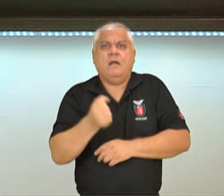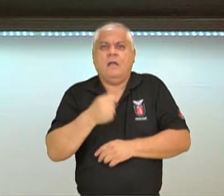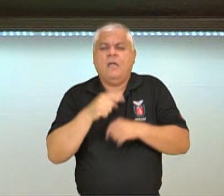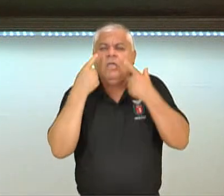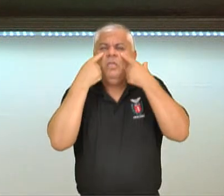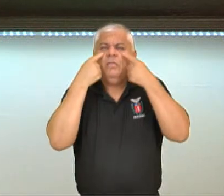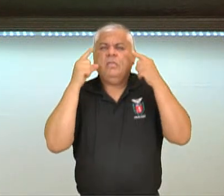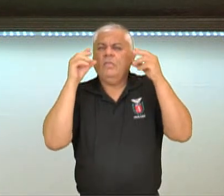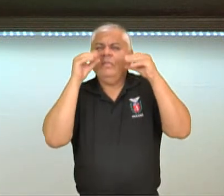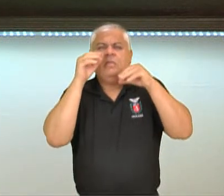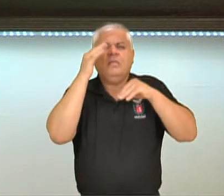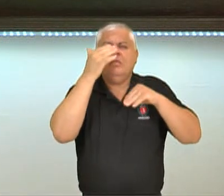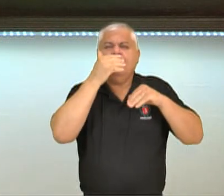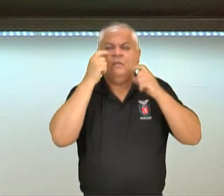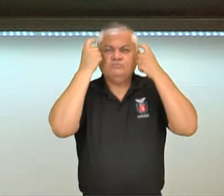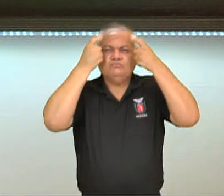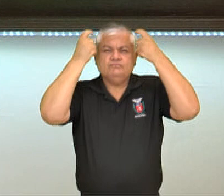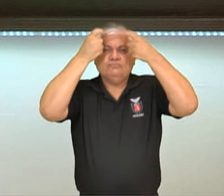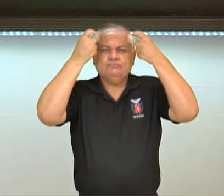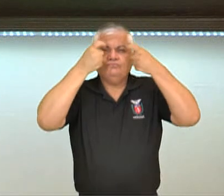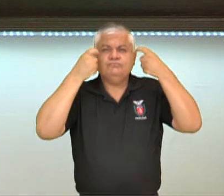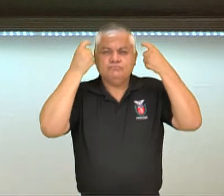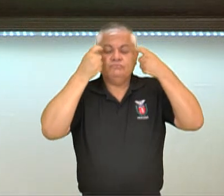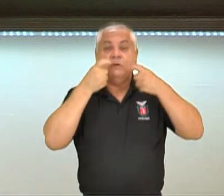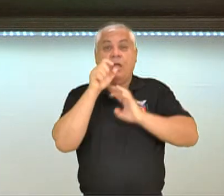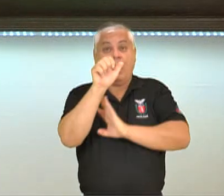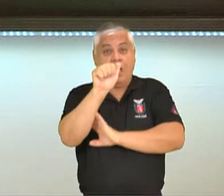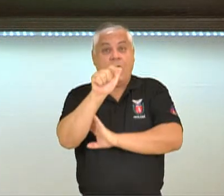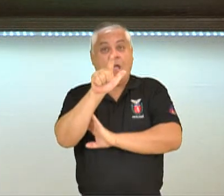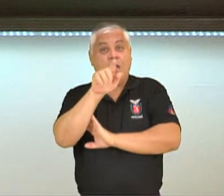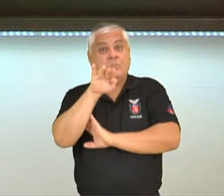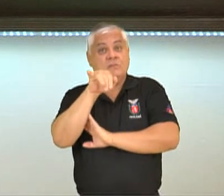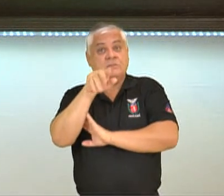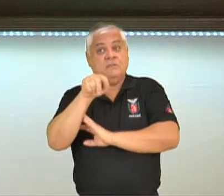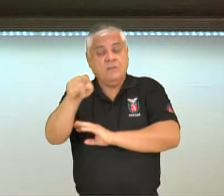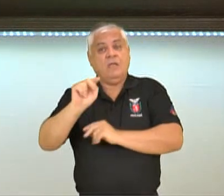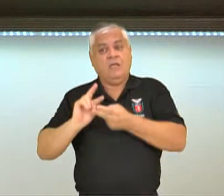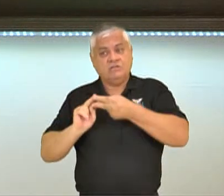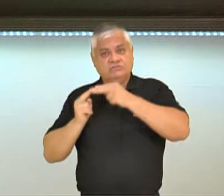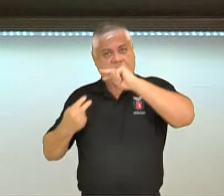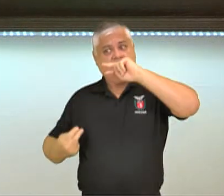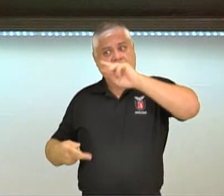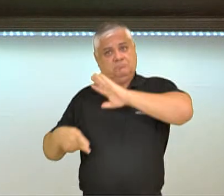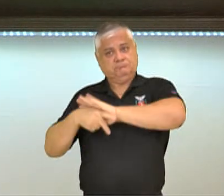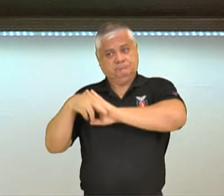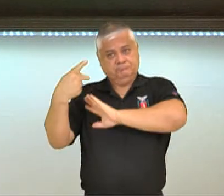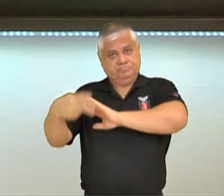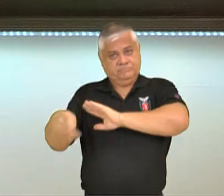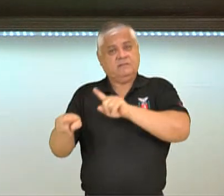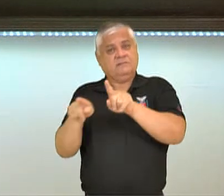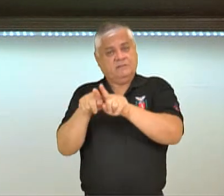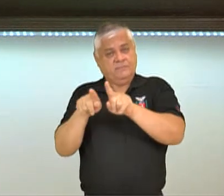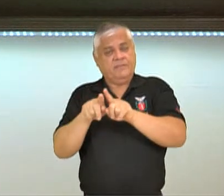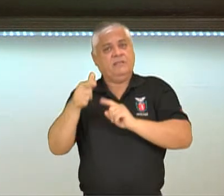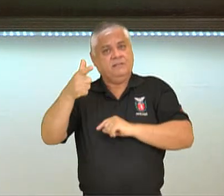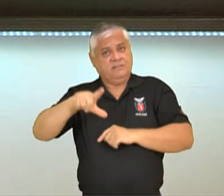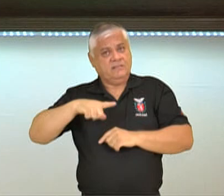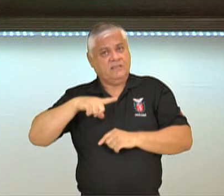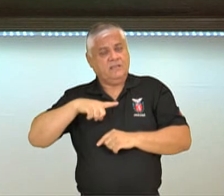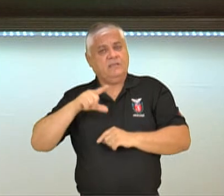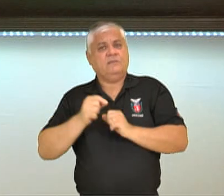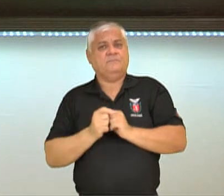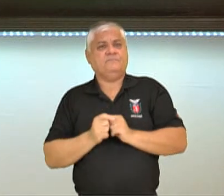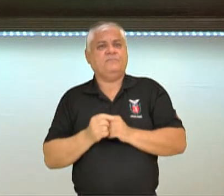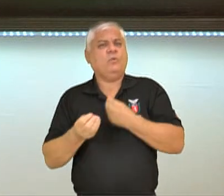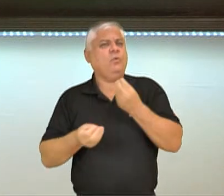lá da primeira lei de Mendel, então a gente já fez alguns exercícios que citavam essa doença genética, essa característica genética. Agora a gente vai falar mais um pouco sobre um outro